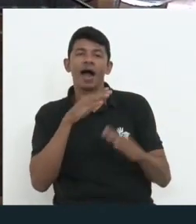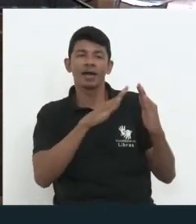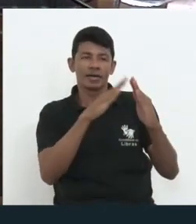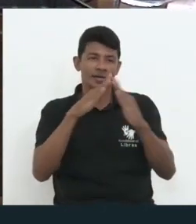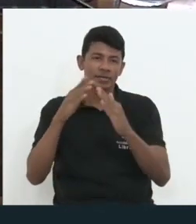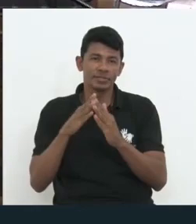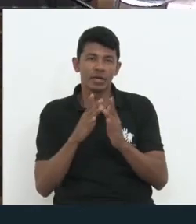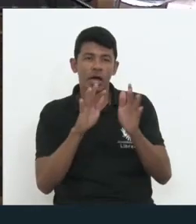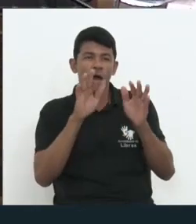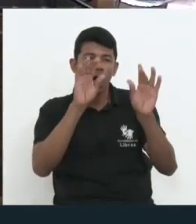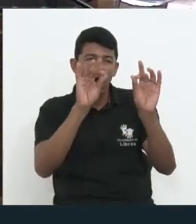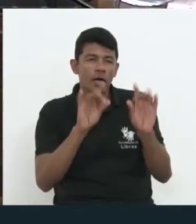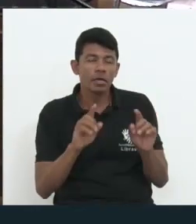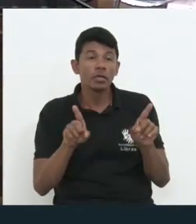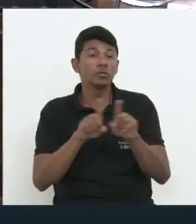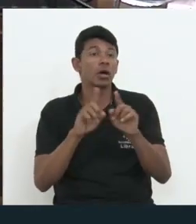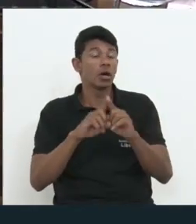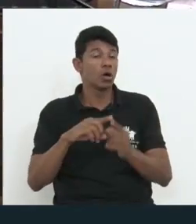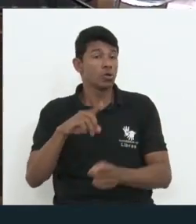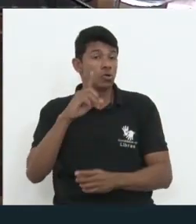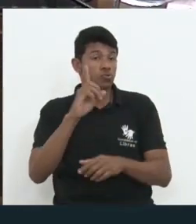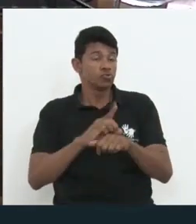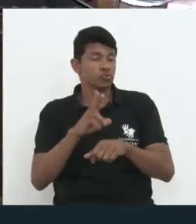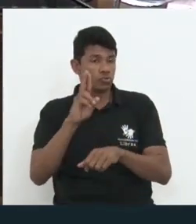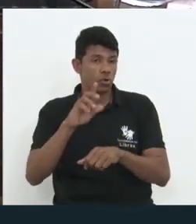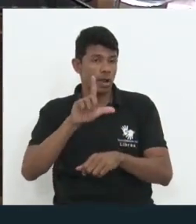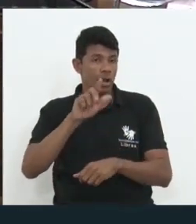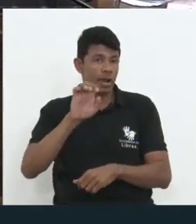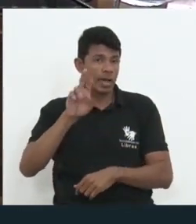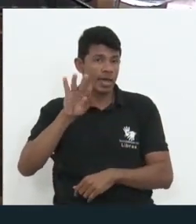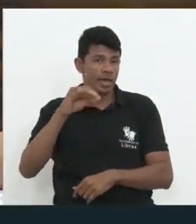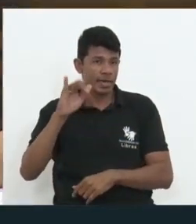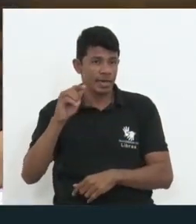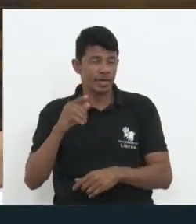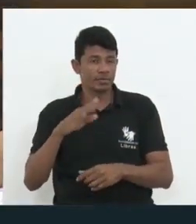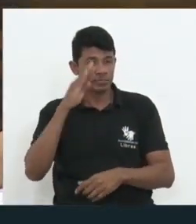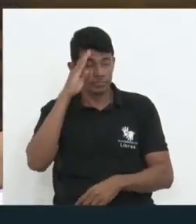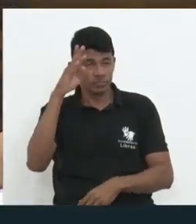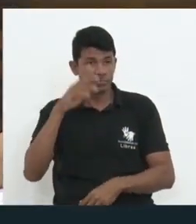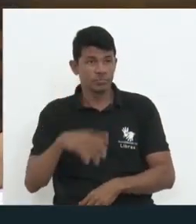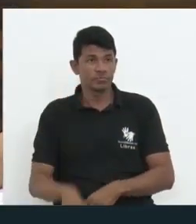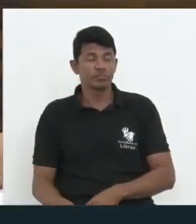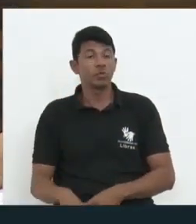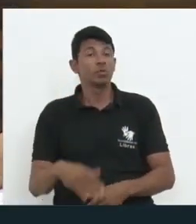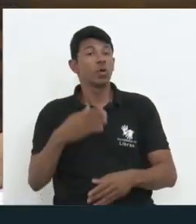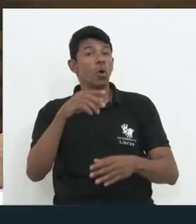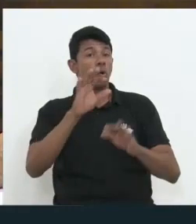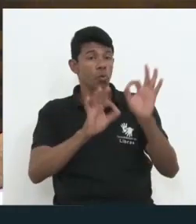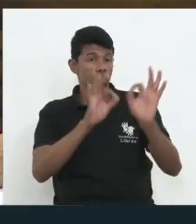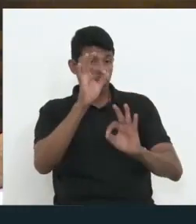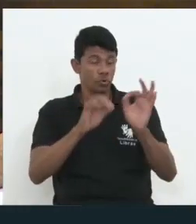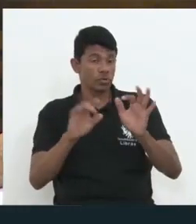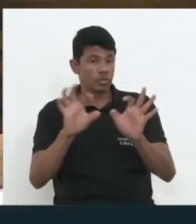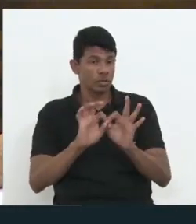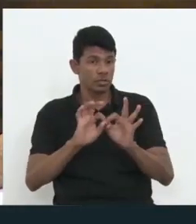específicos. Autor, vereador Dr. Laércio Santos. Consulta a casa se o presente projeto é objeto de deliberação.